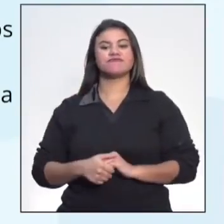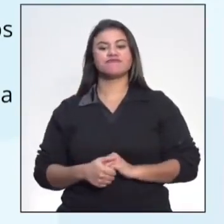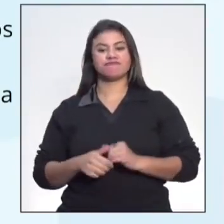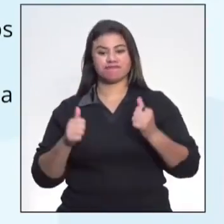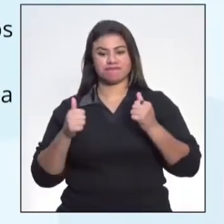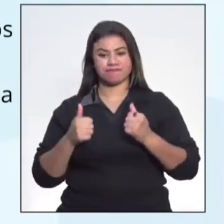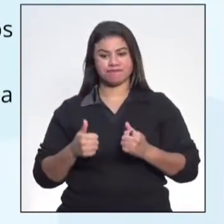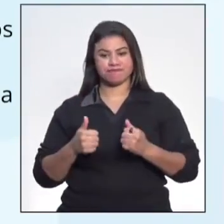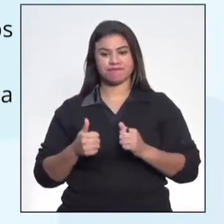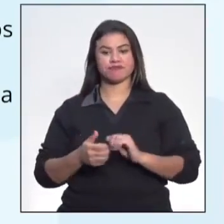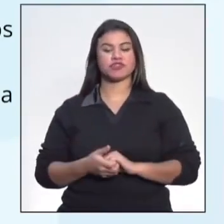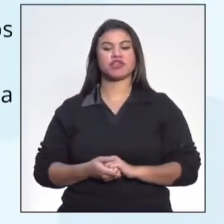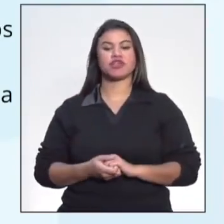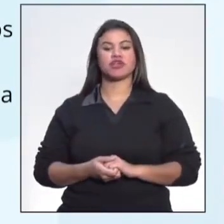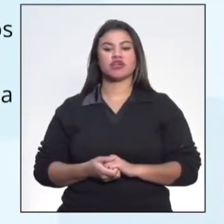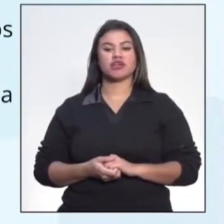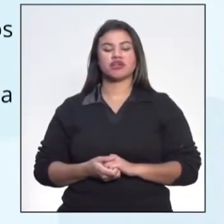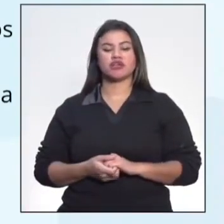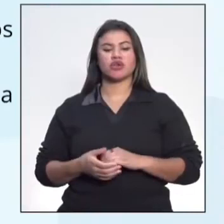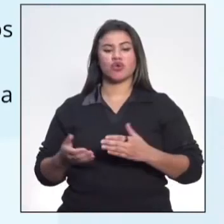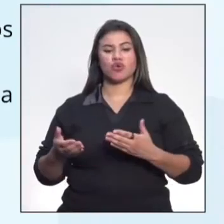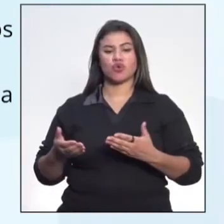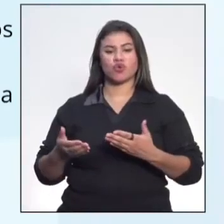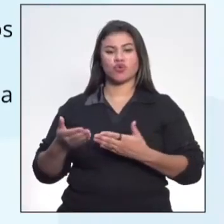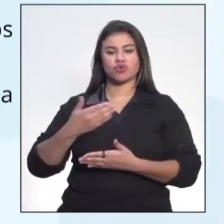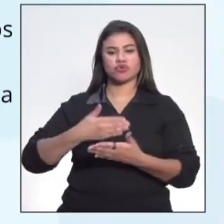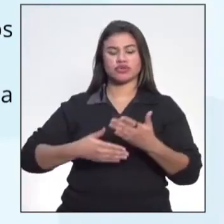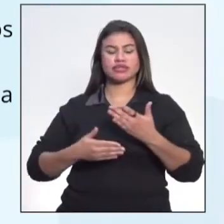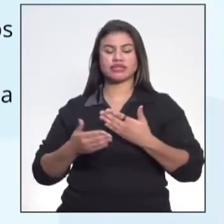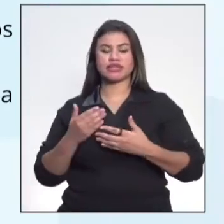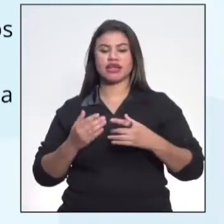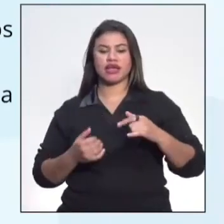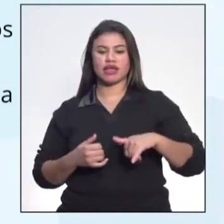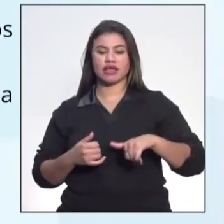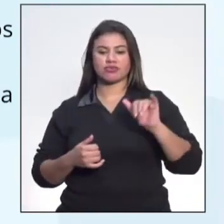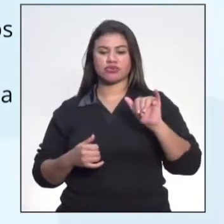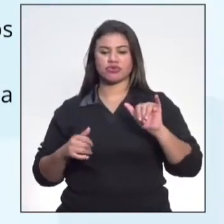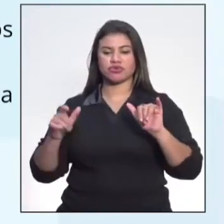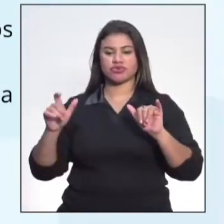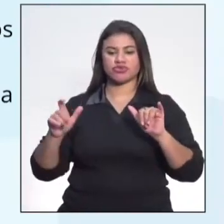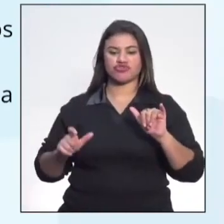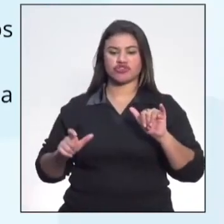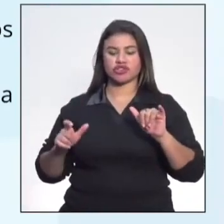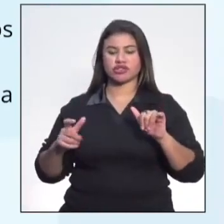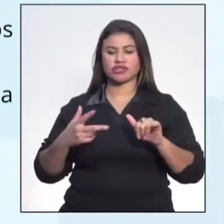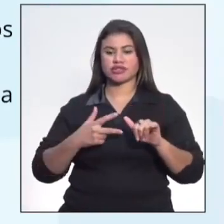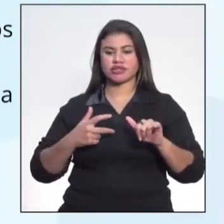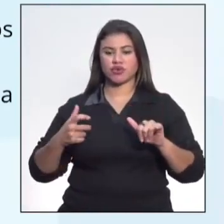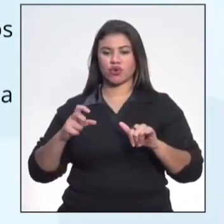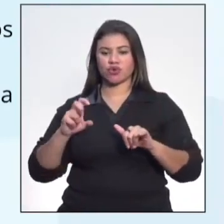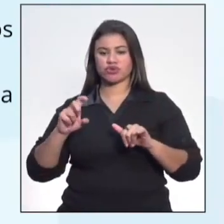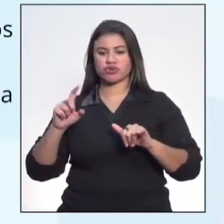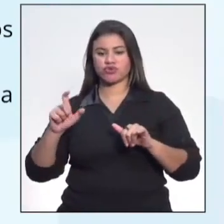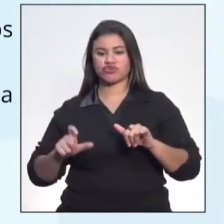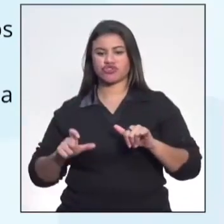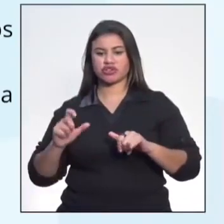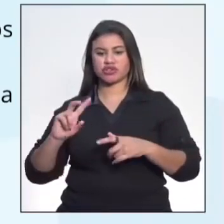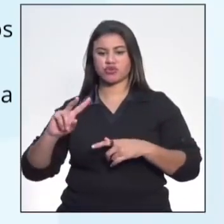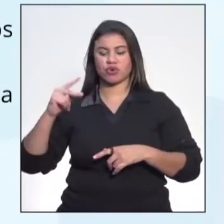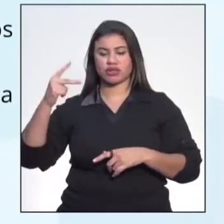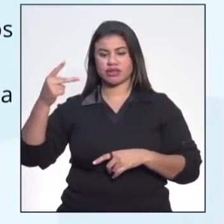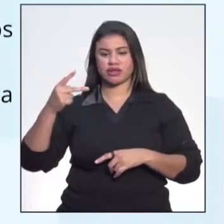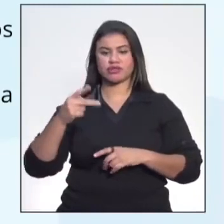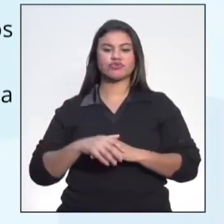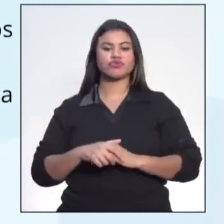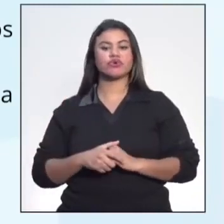bem? Bom, a relação que a gente tem entre o y e x é y igual a 5x quadrado. Se você